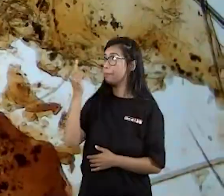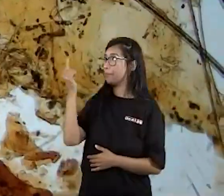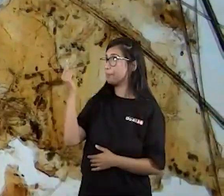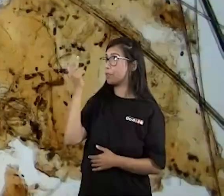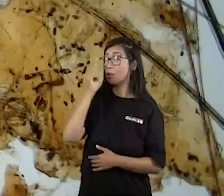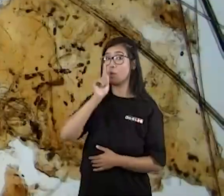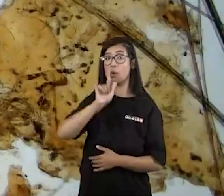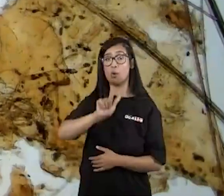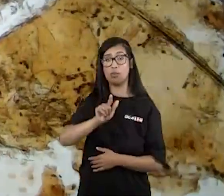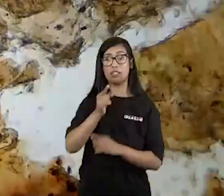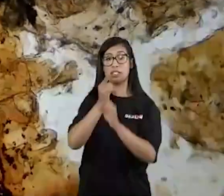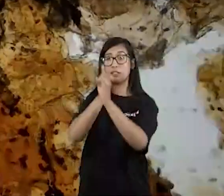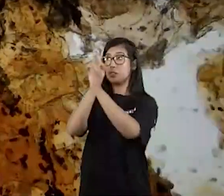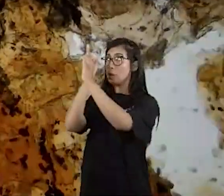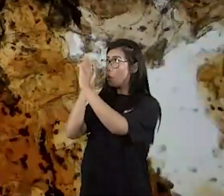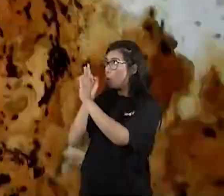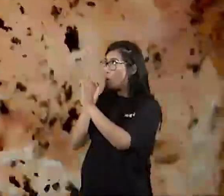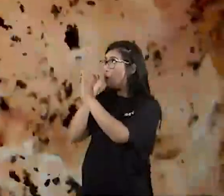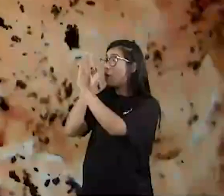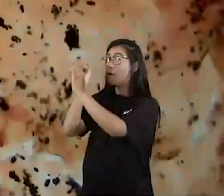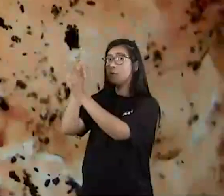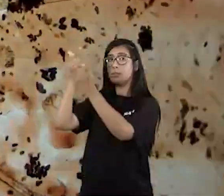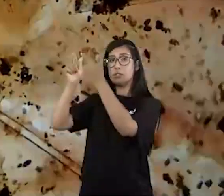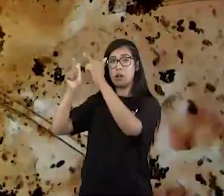alguns nessa amostra.